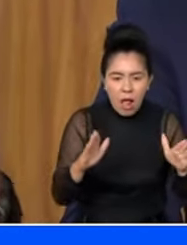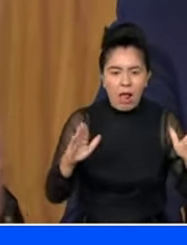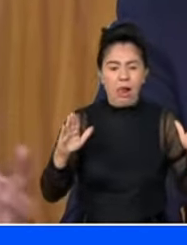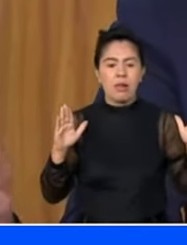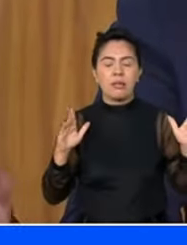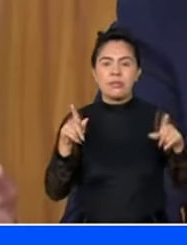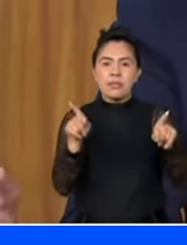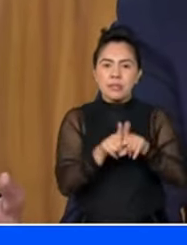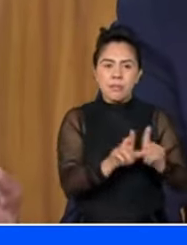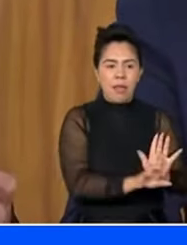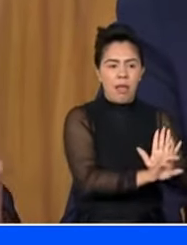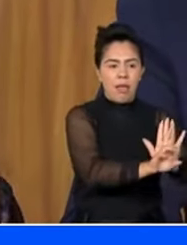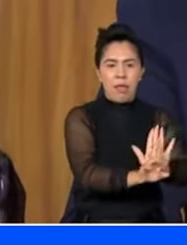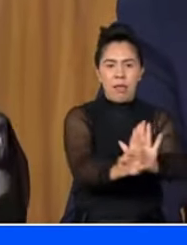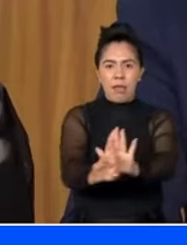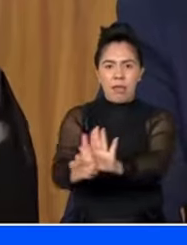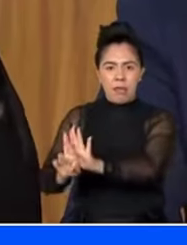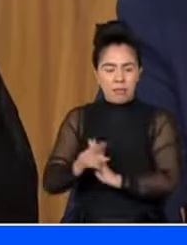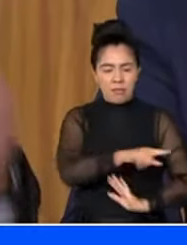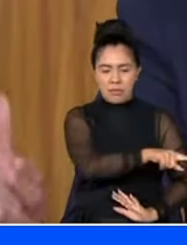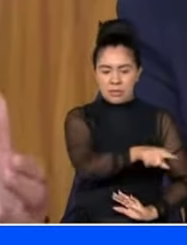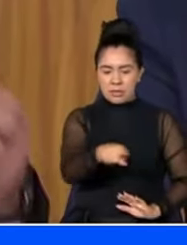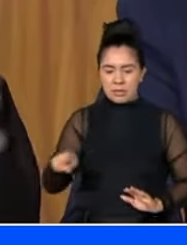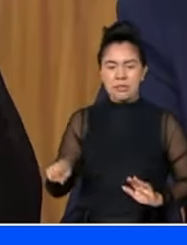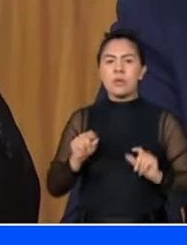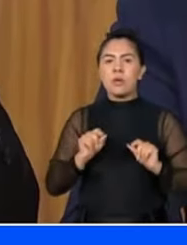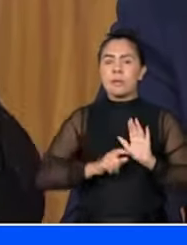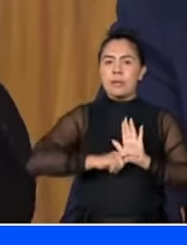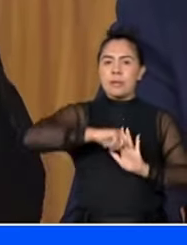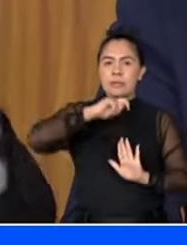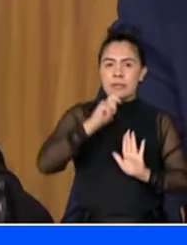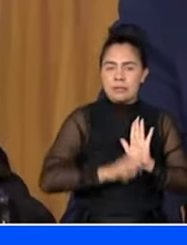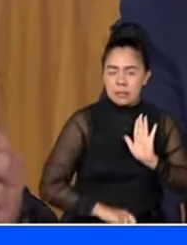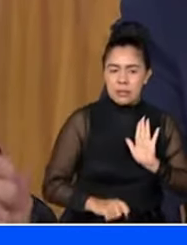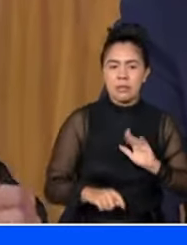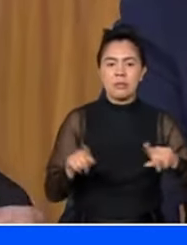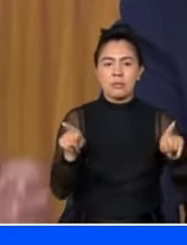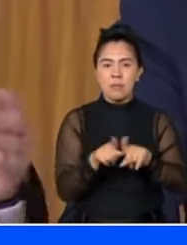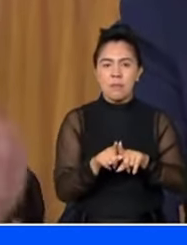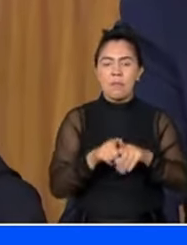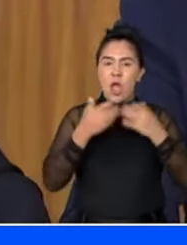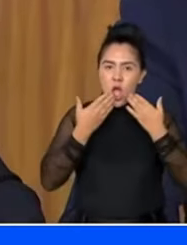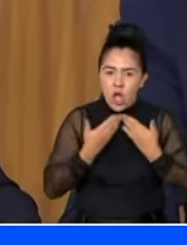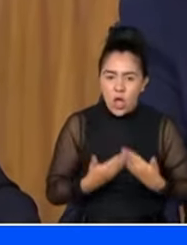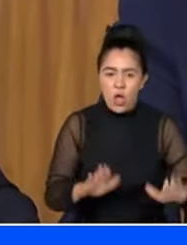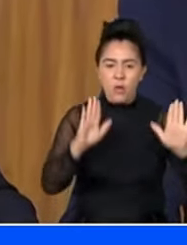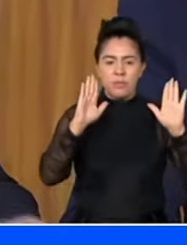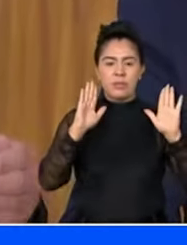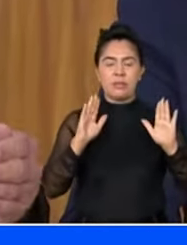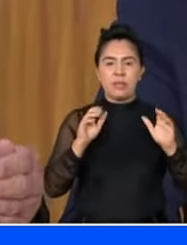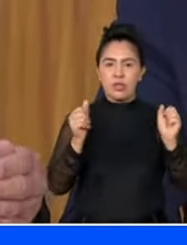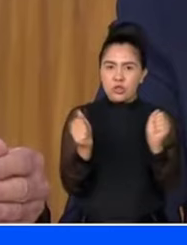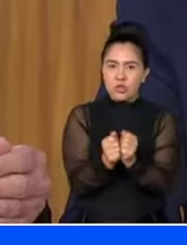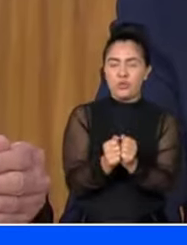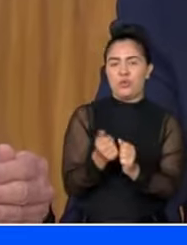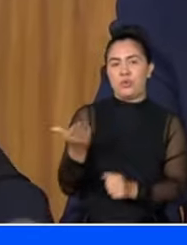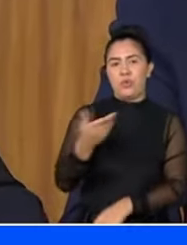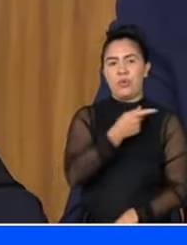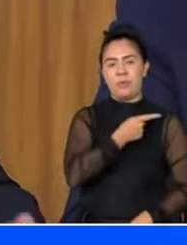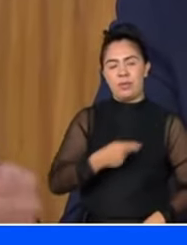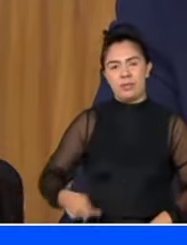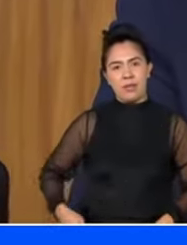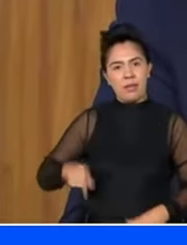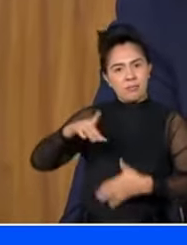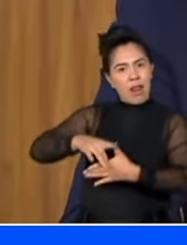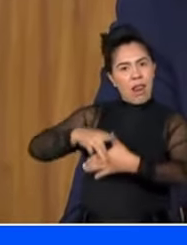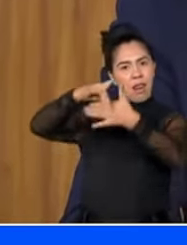do que nós temos de convênios para assinar, para dar a largada deles na frente do senhor, na frente do líder que